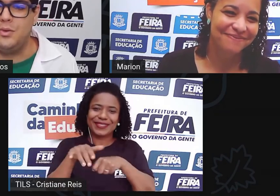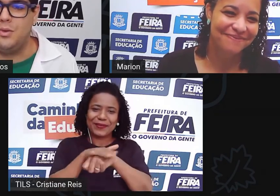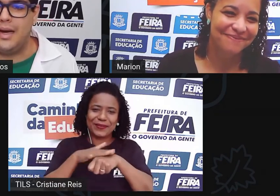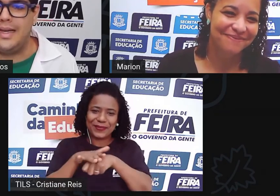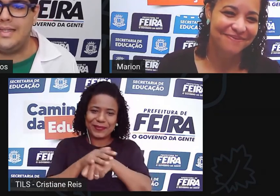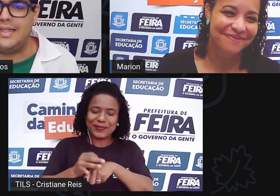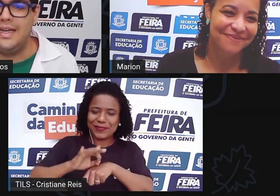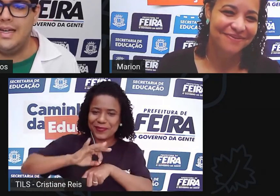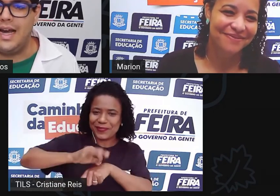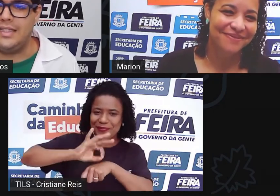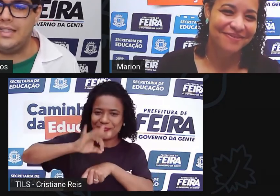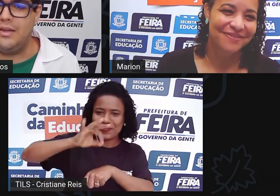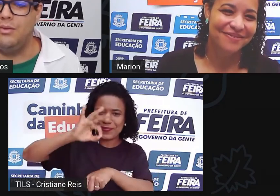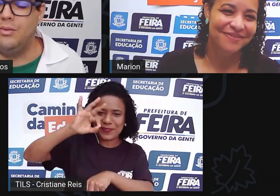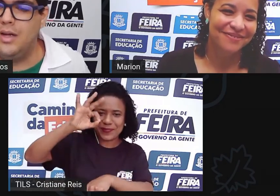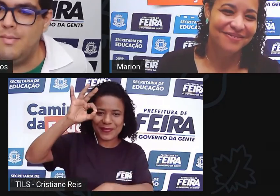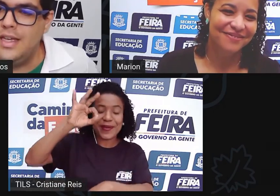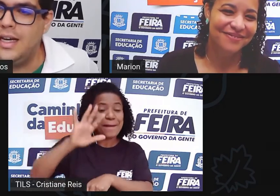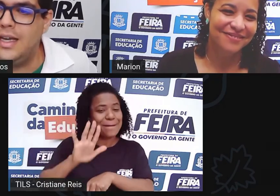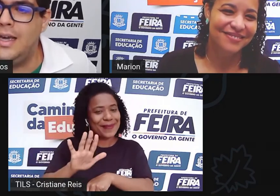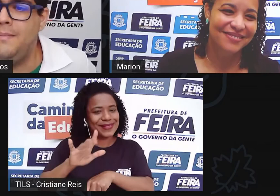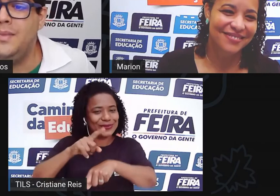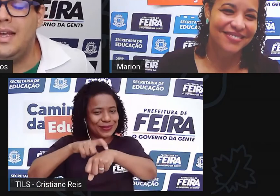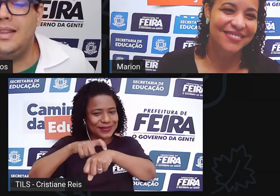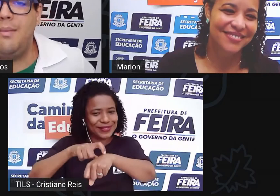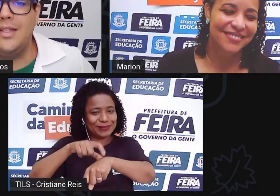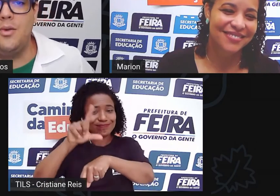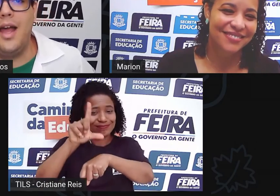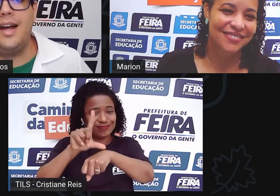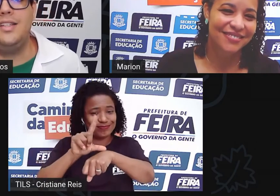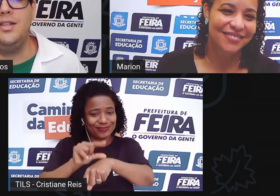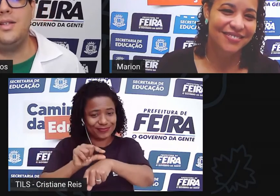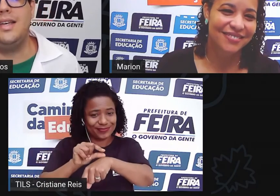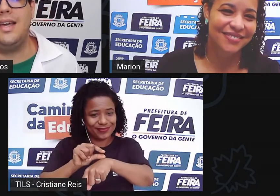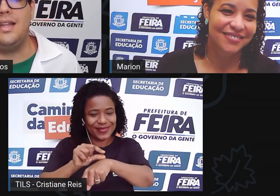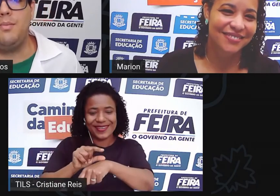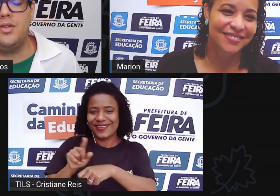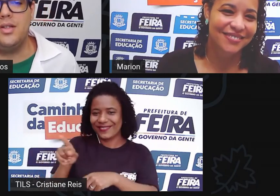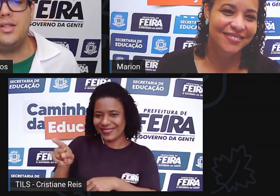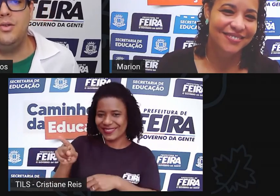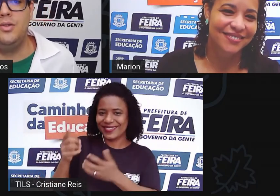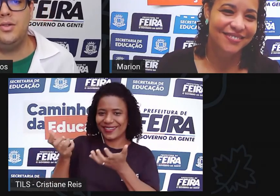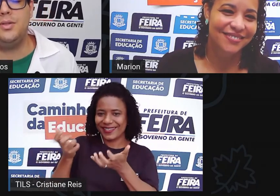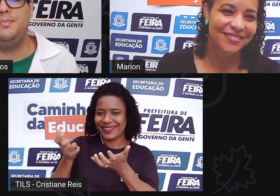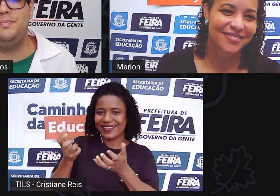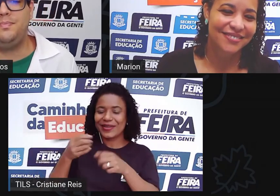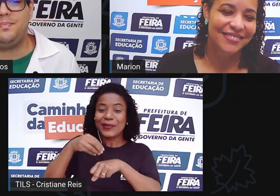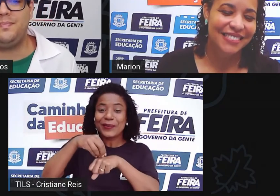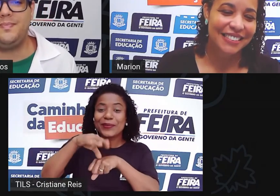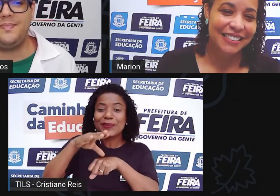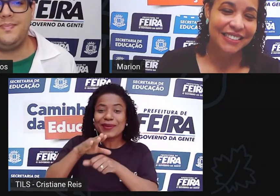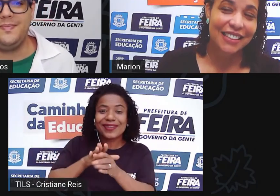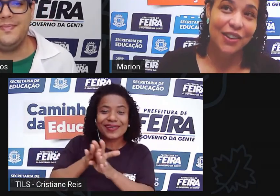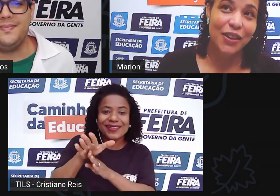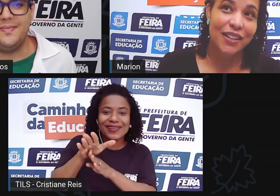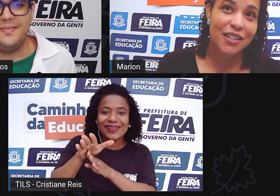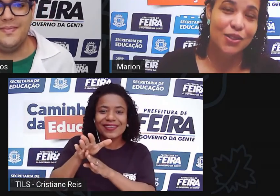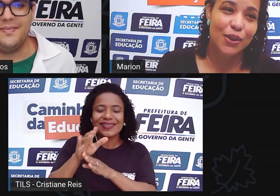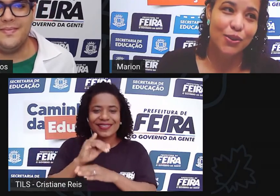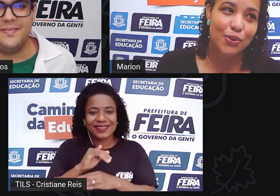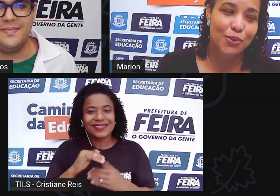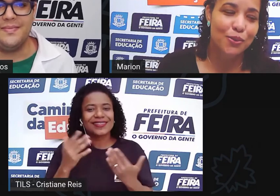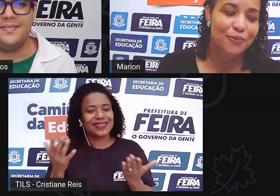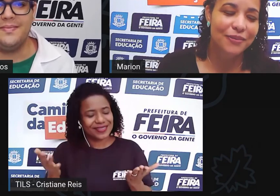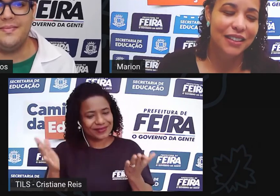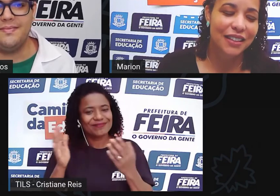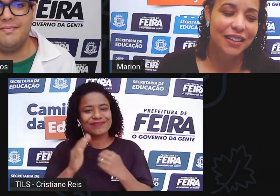esse assunto, mas a gente tem um limite aqui. Tem mais algum recadinho que você queira dar para os nossos alunos? Não, é isso.